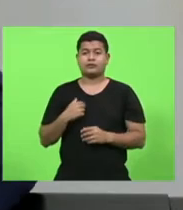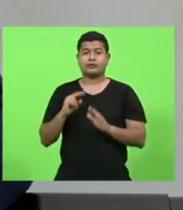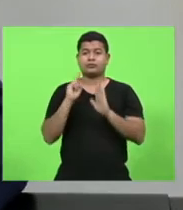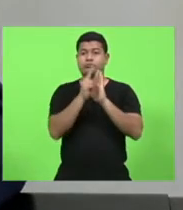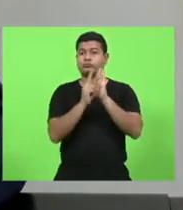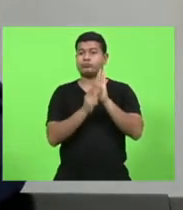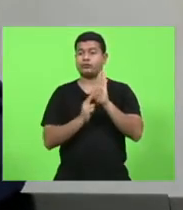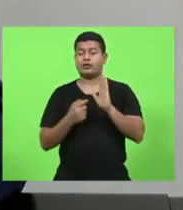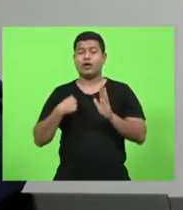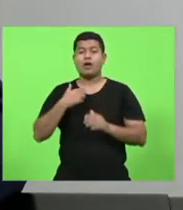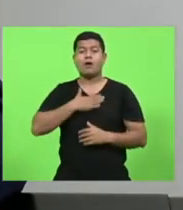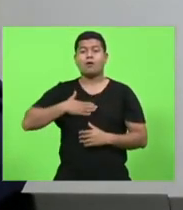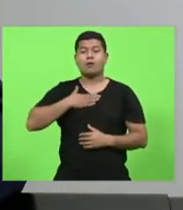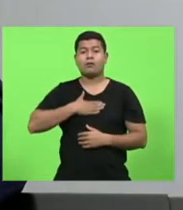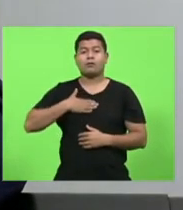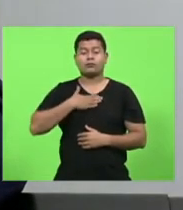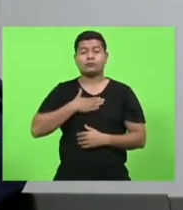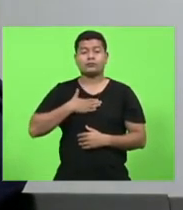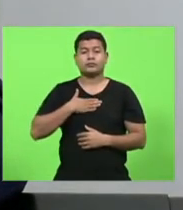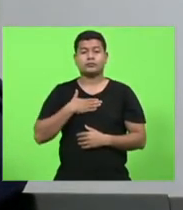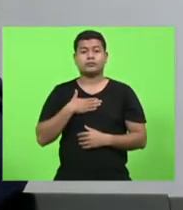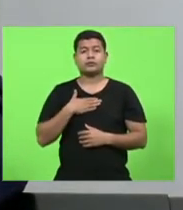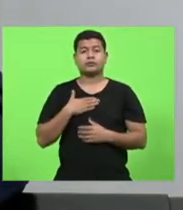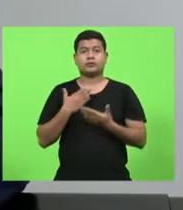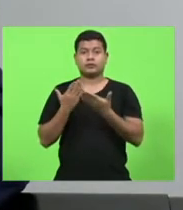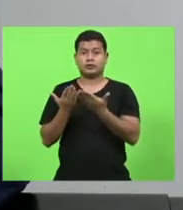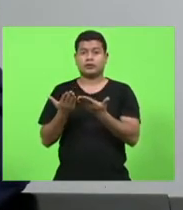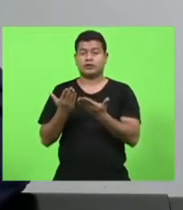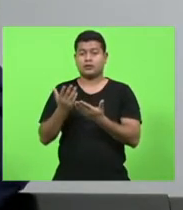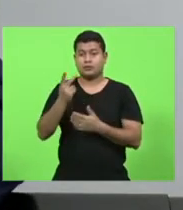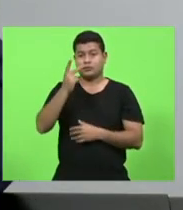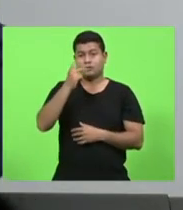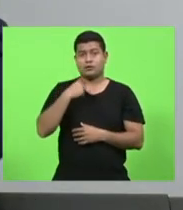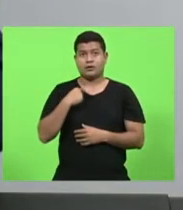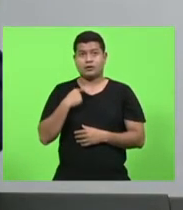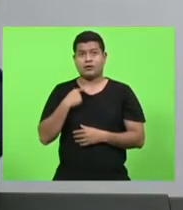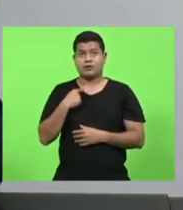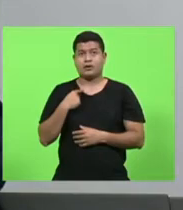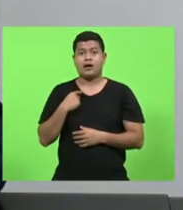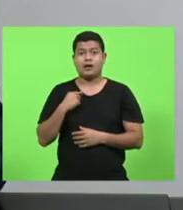gostaria que o pessoal da retaguarda corrigisse o nome